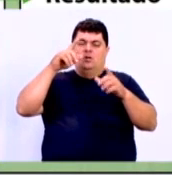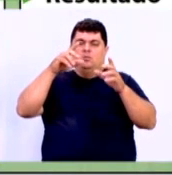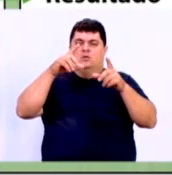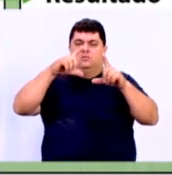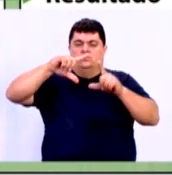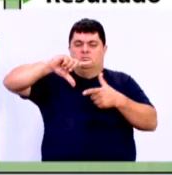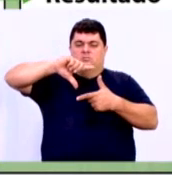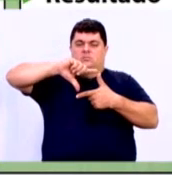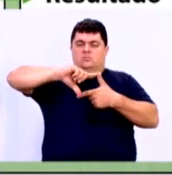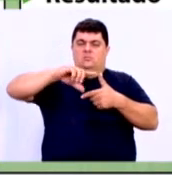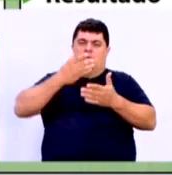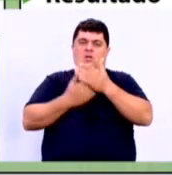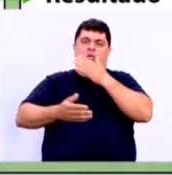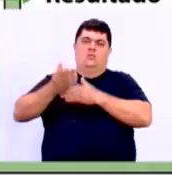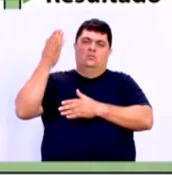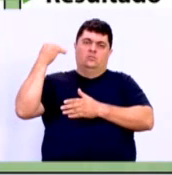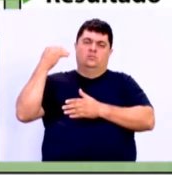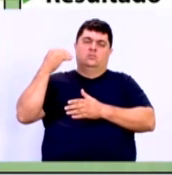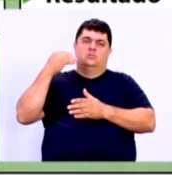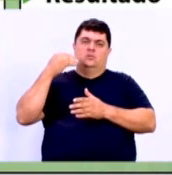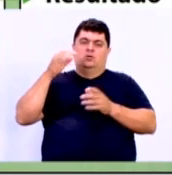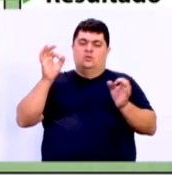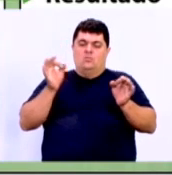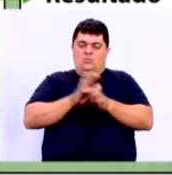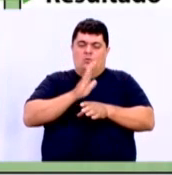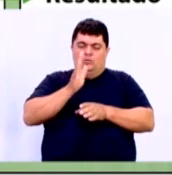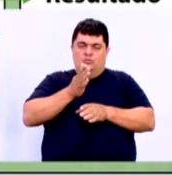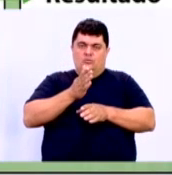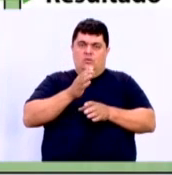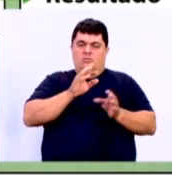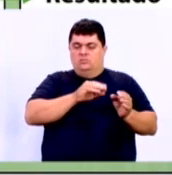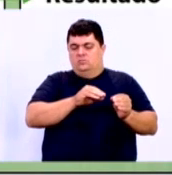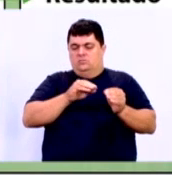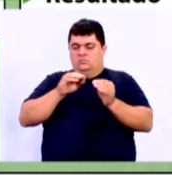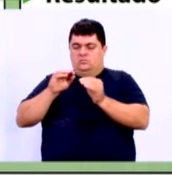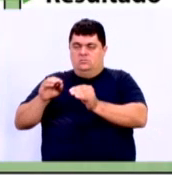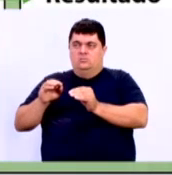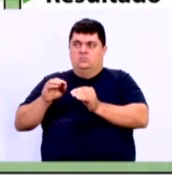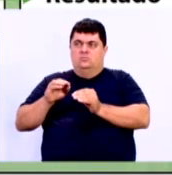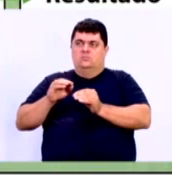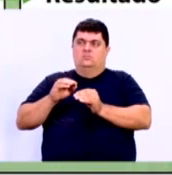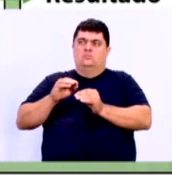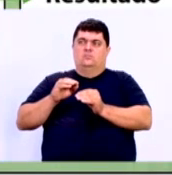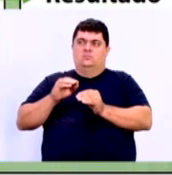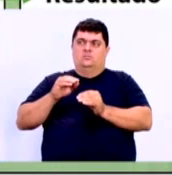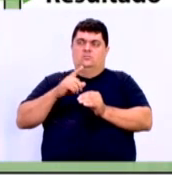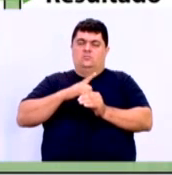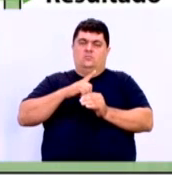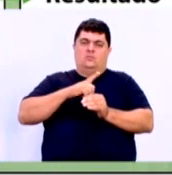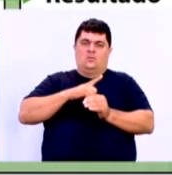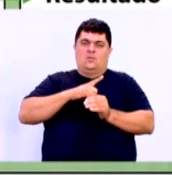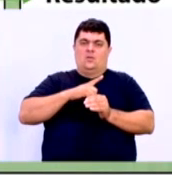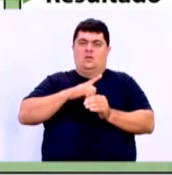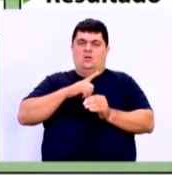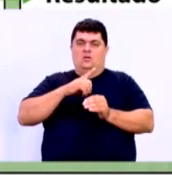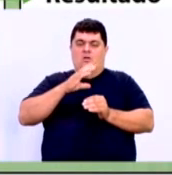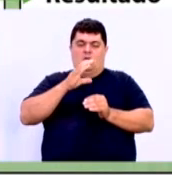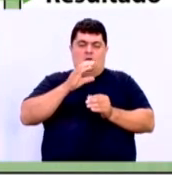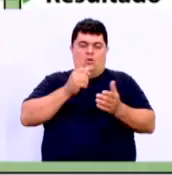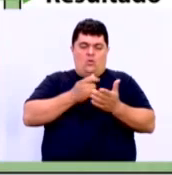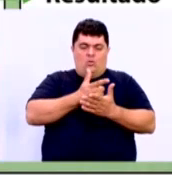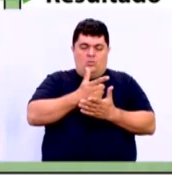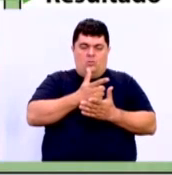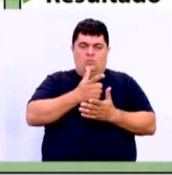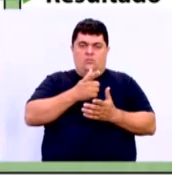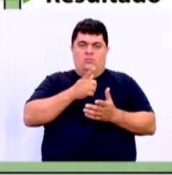passada? Exatamente. Depois de produzido, ele entra naquele quadrinhos da aula passada. Ele entra como, em vez de compra,